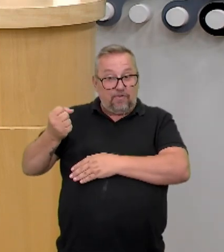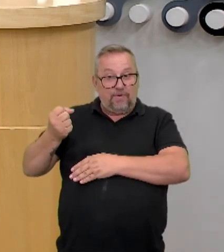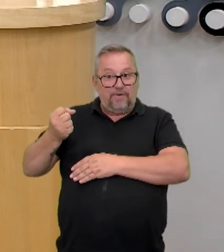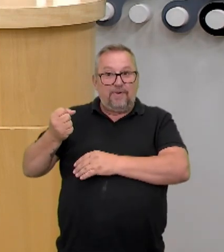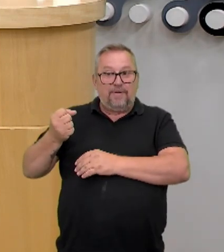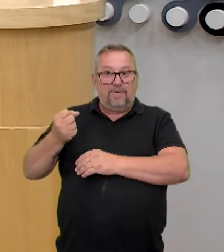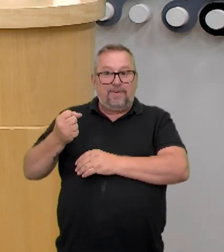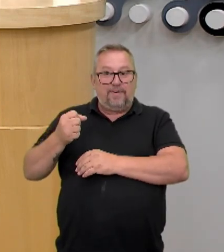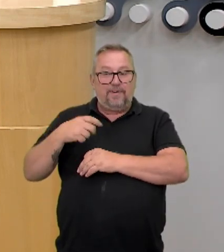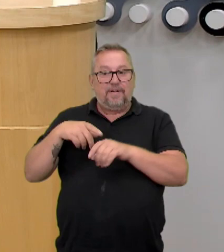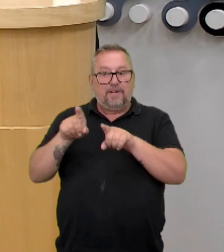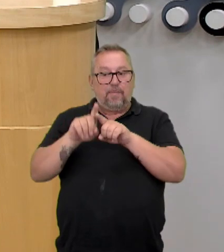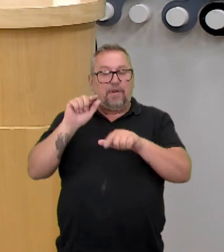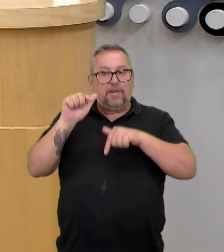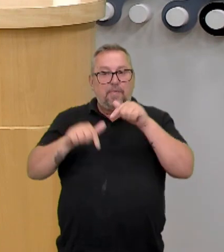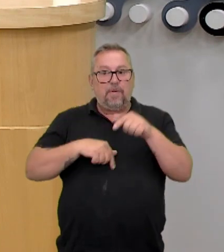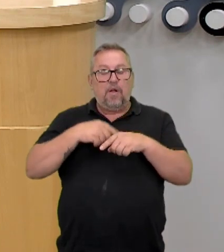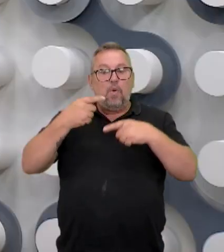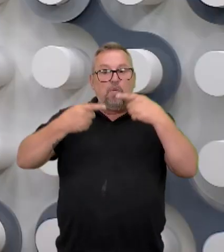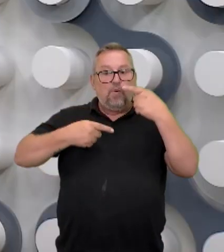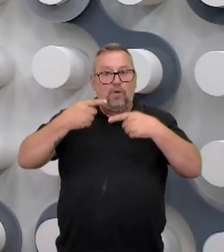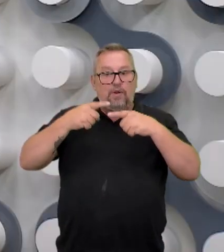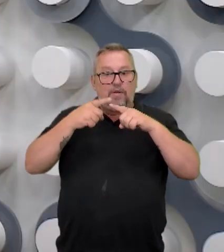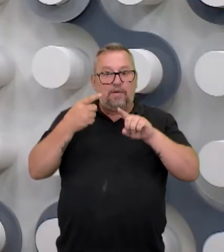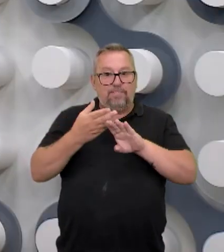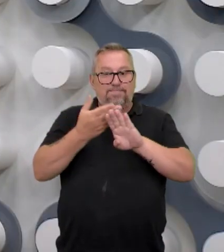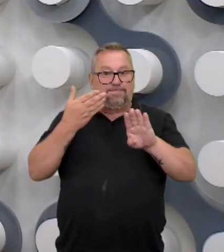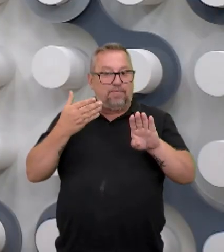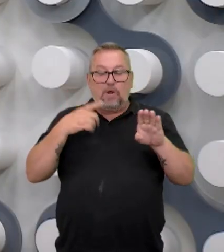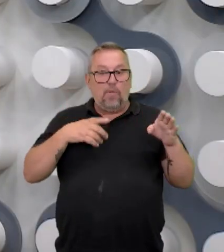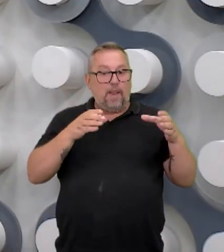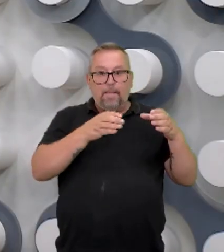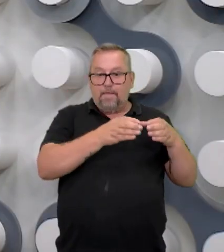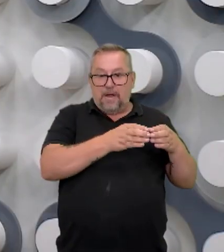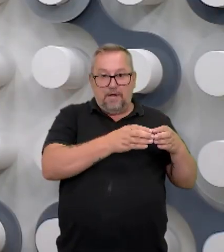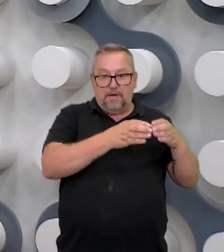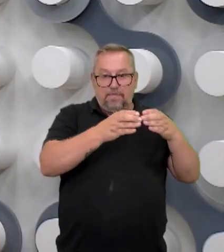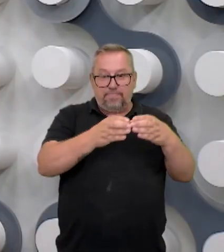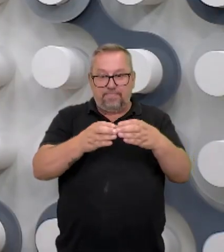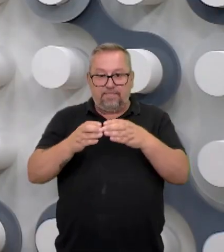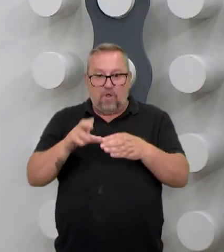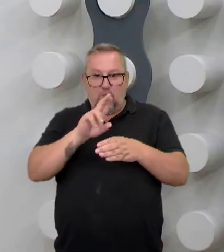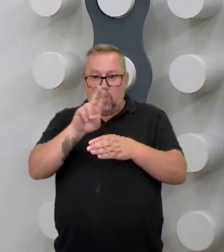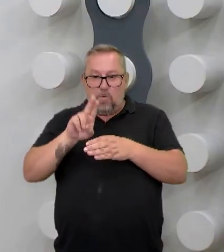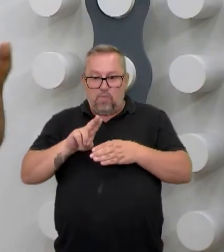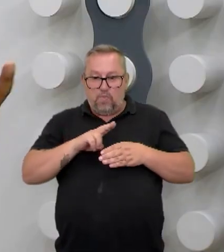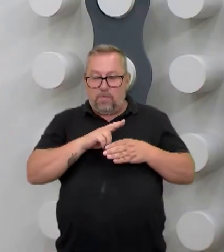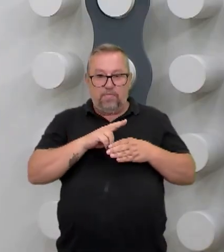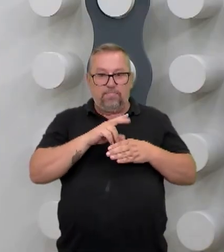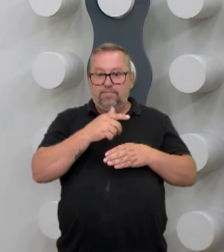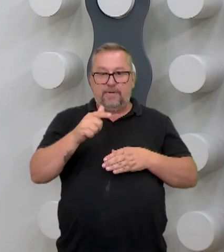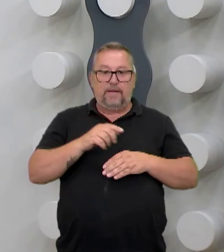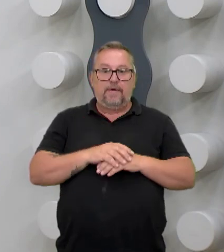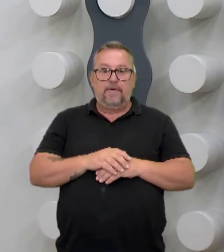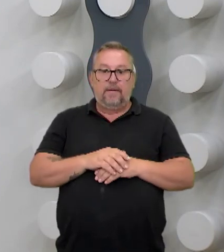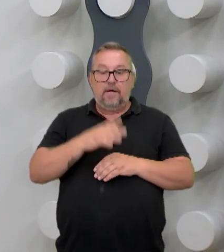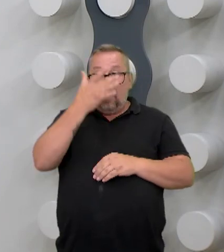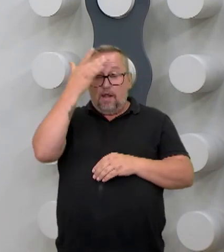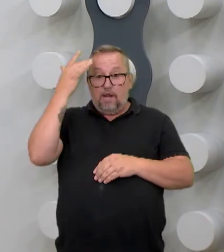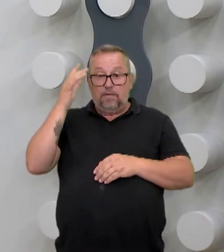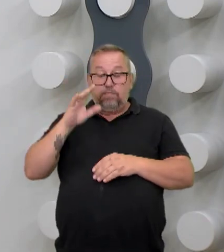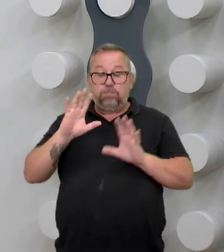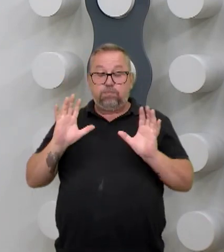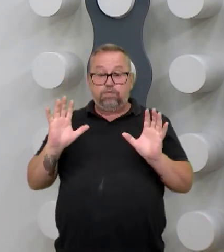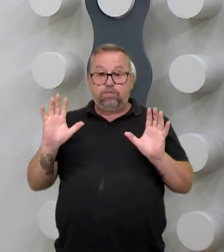atividade política, nesse sentido, ela é totalmente apartidária. O próprio ato de alguém lá fazer algo... A comunidade se reúne e sente